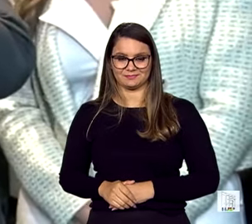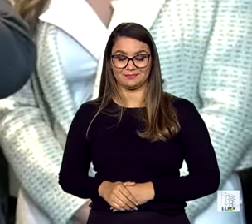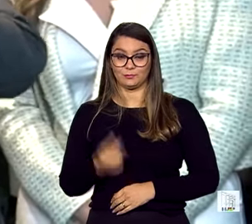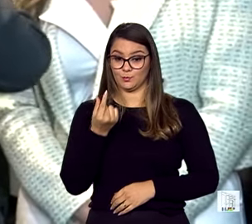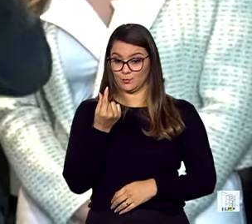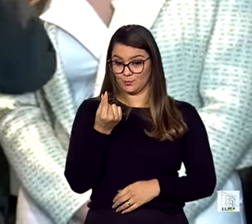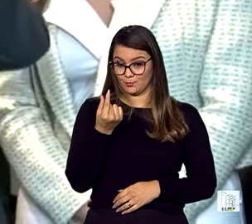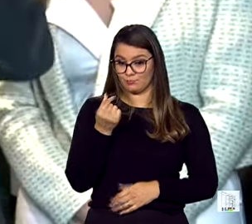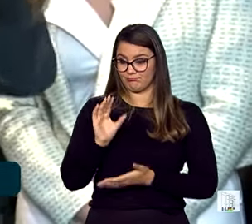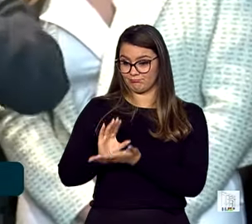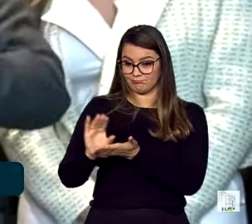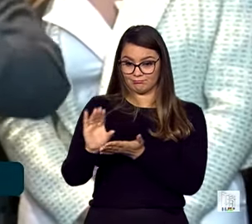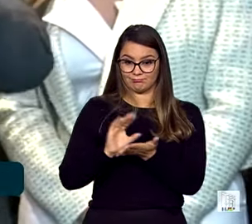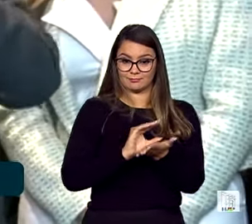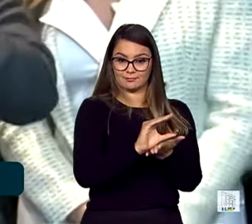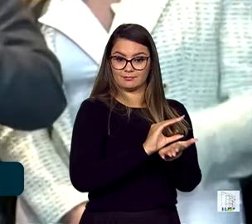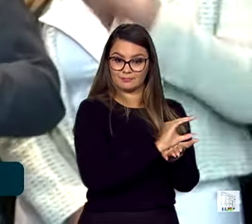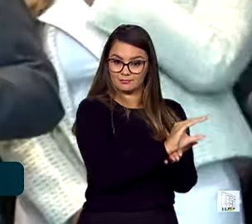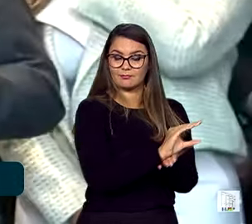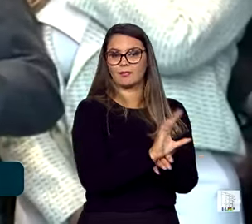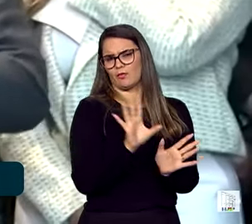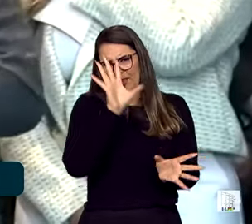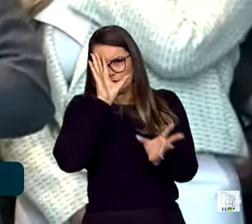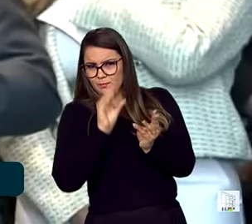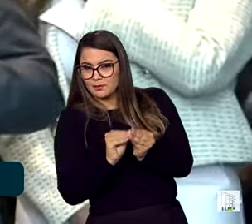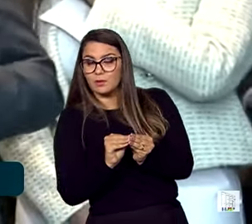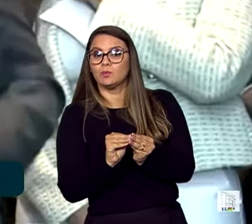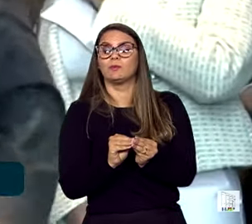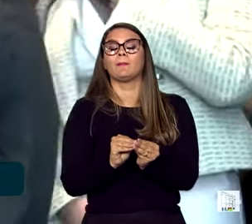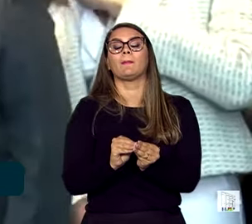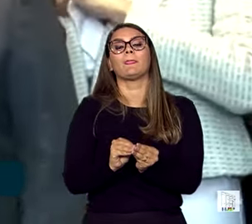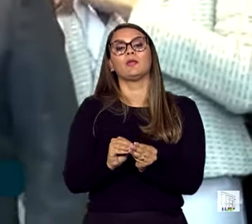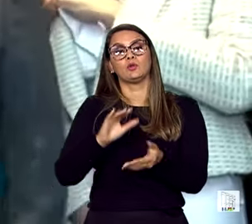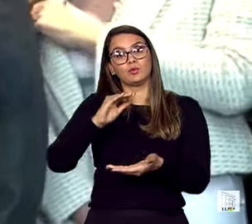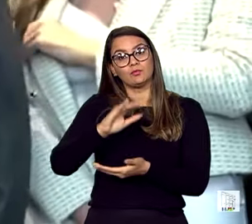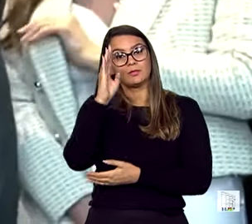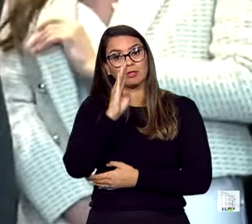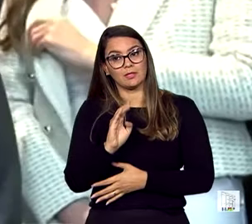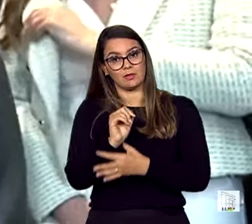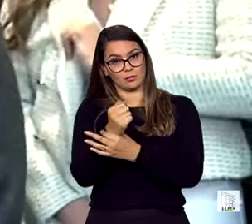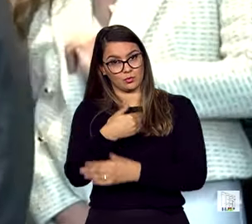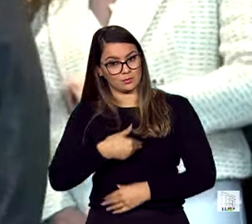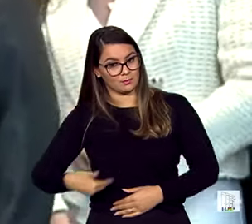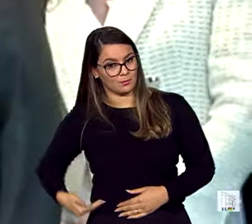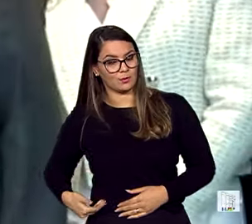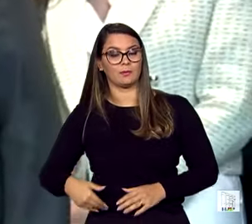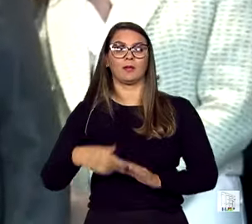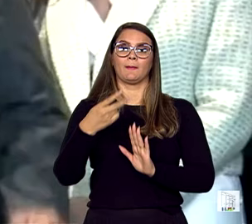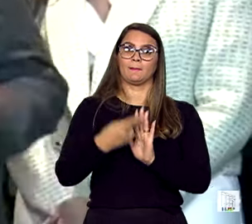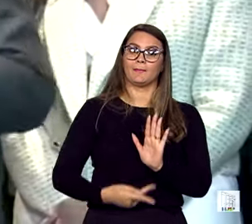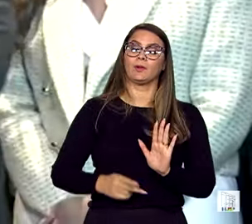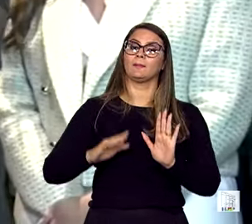está distribuído, assim, bem sinteticamente, no aporte do Fundo Nacional de Segurança Pública, programa